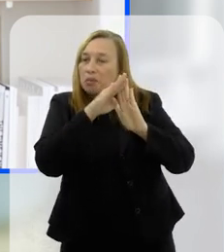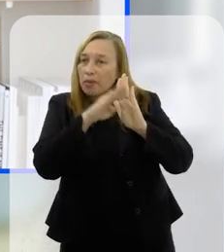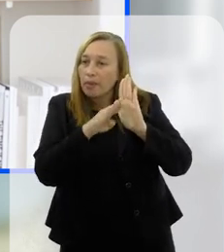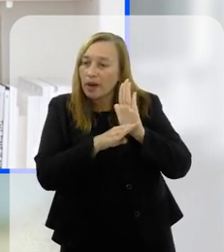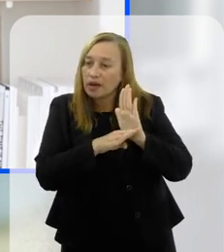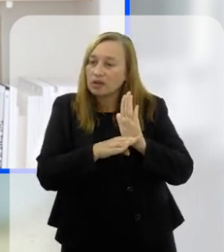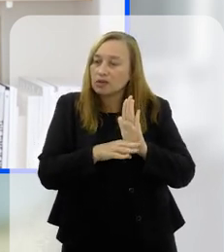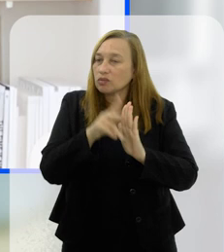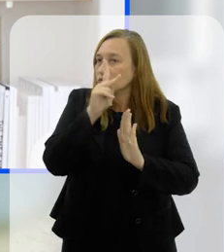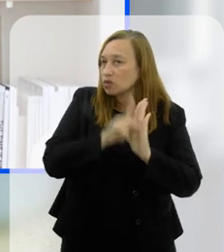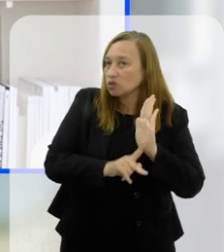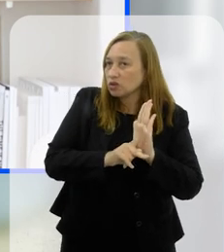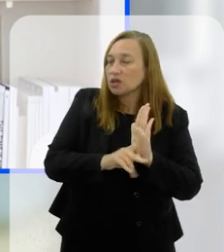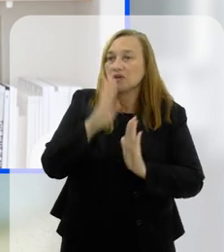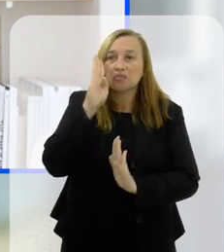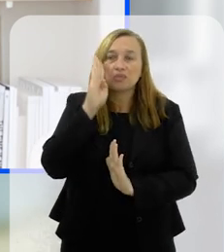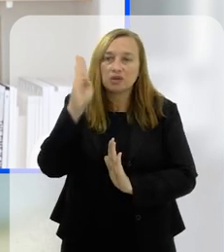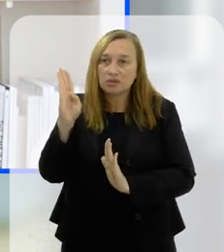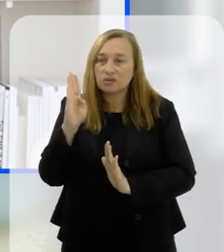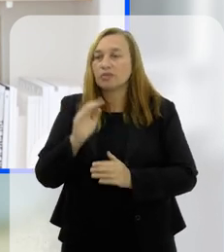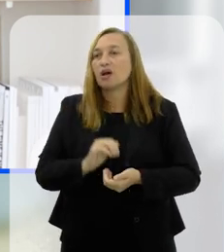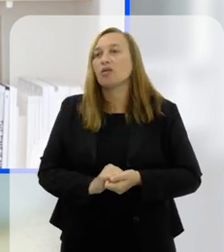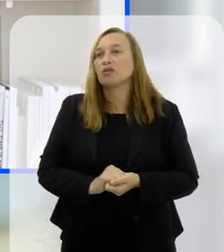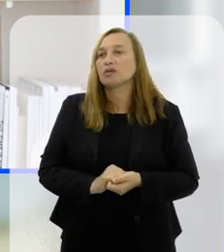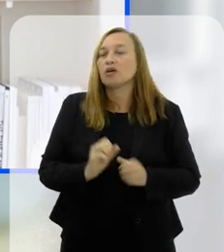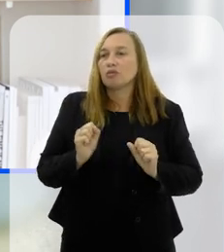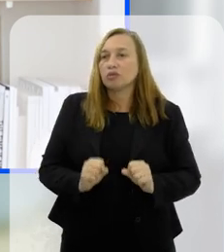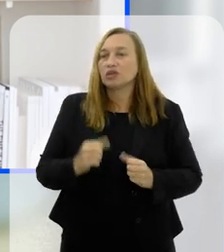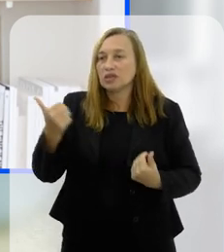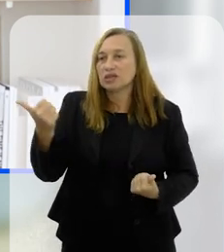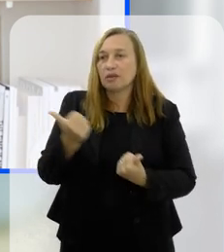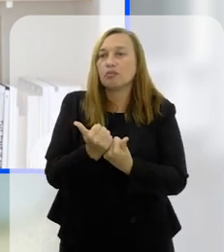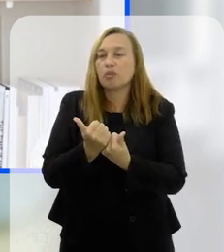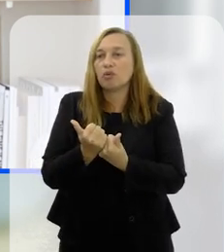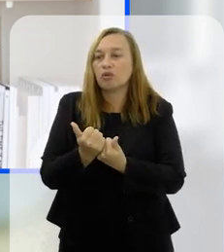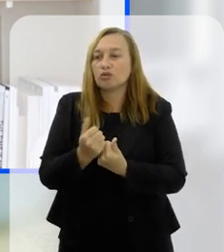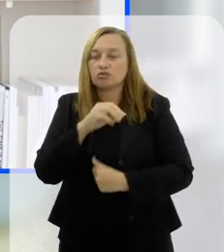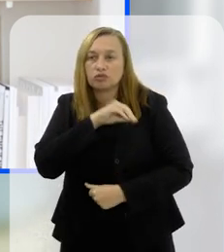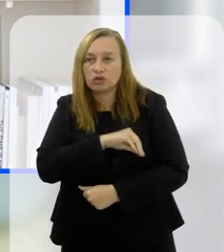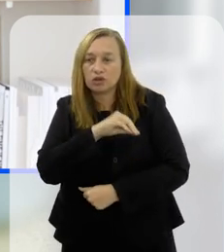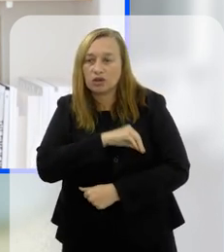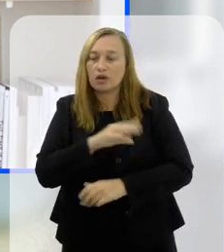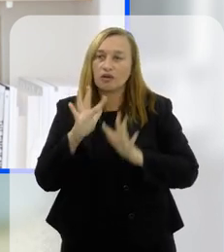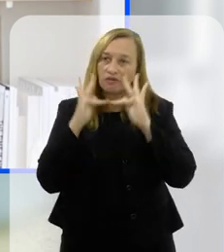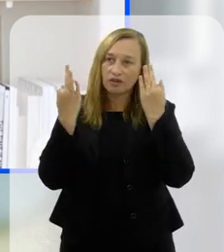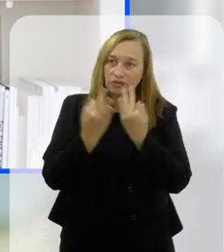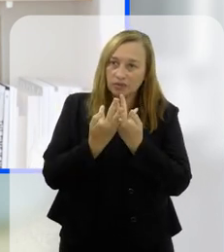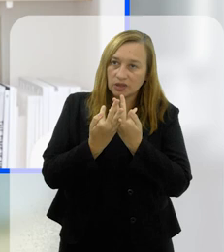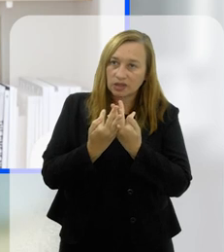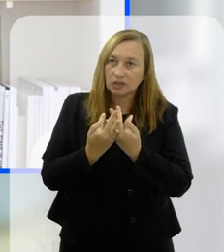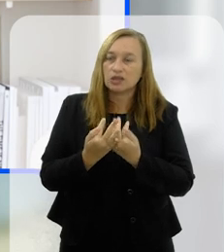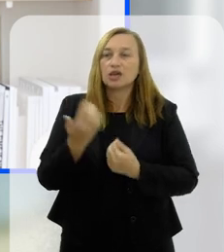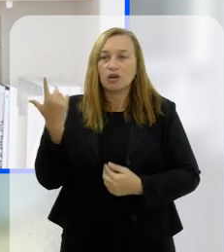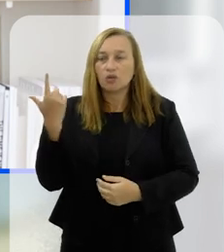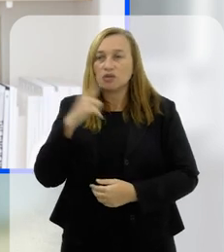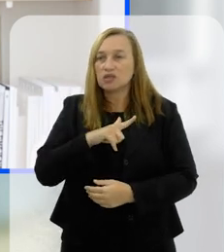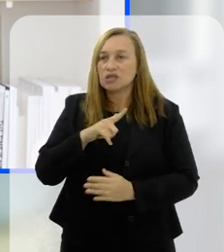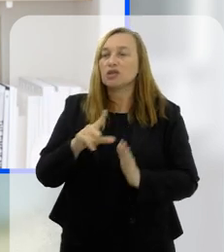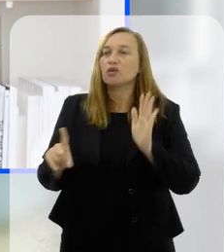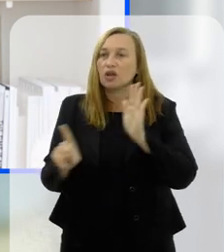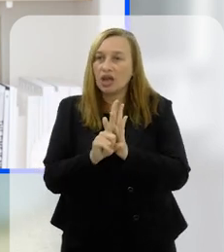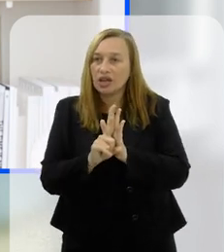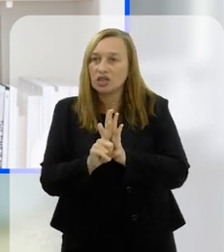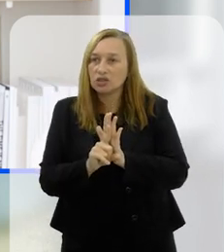eh pautar esse projeto porque eu acho que é fundamental né Eh poder dar esse apoio financeiro também às famílias acho que a gente já